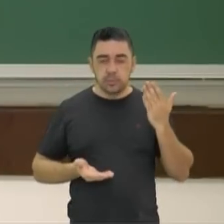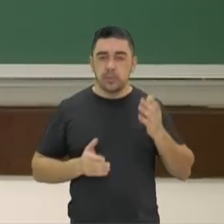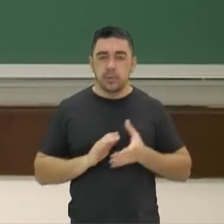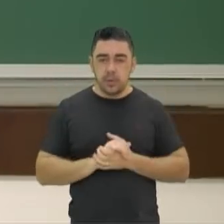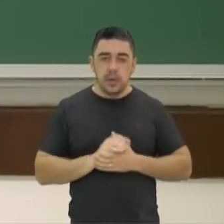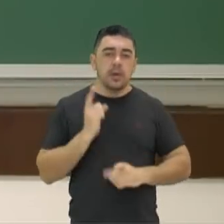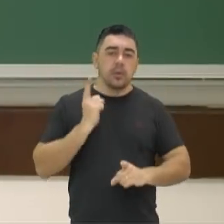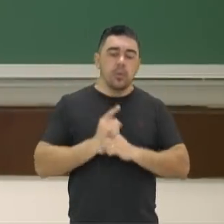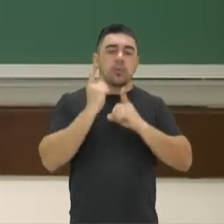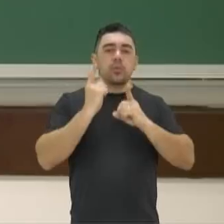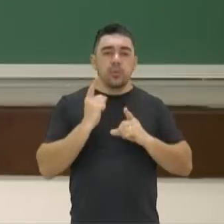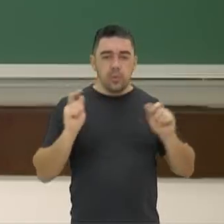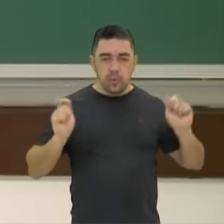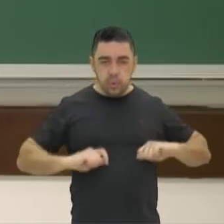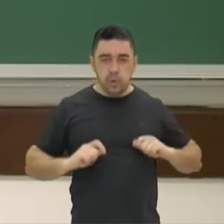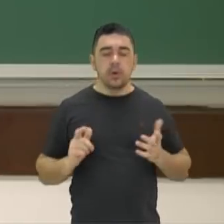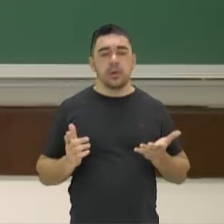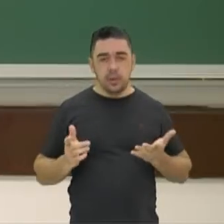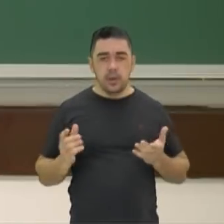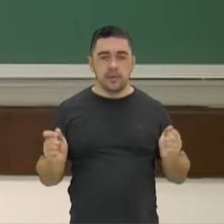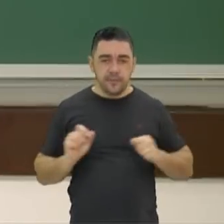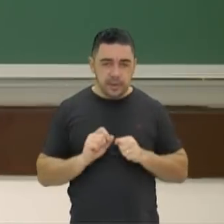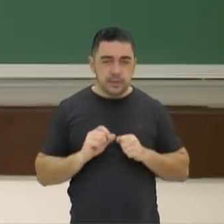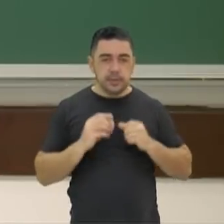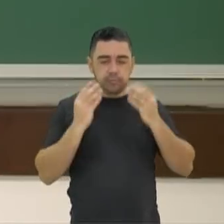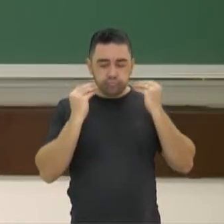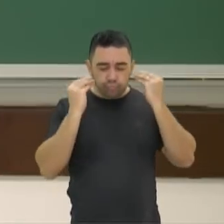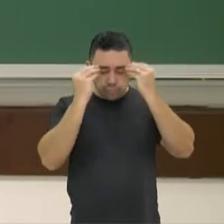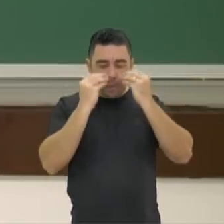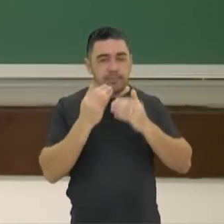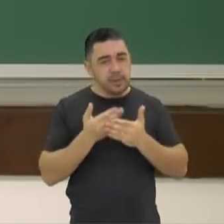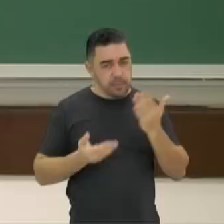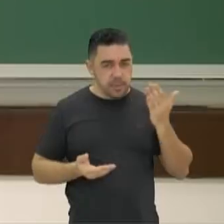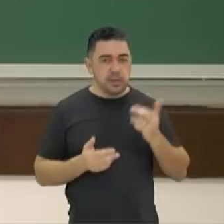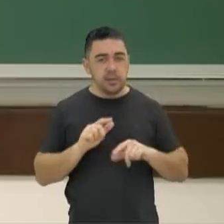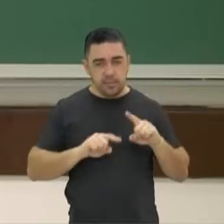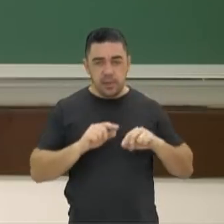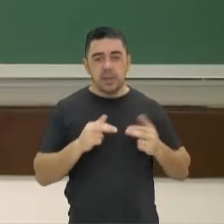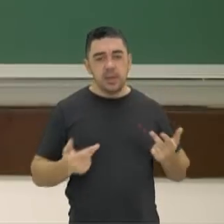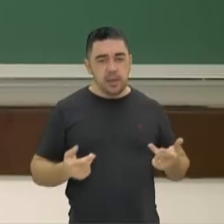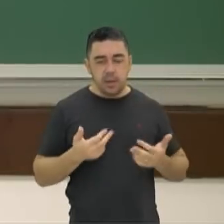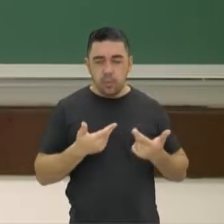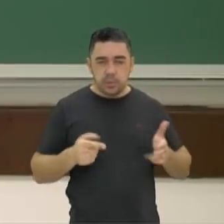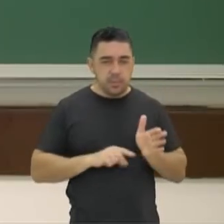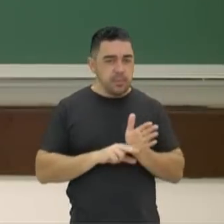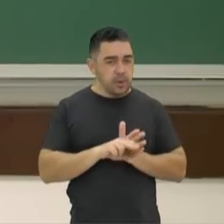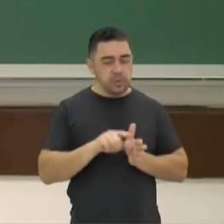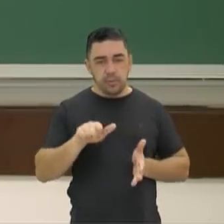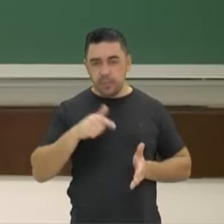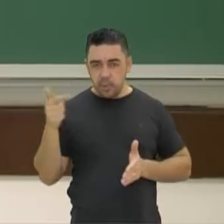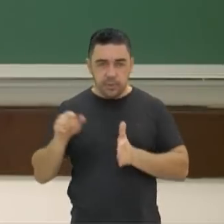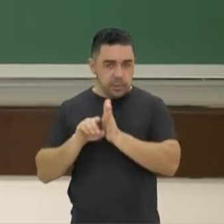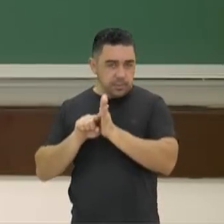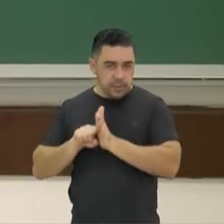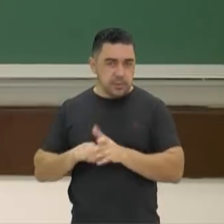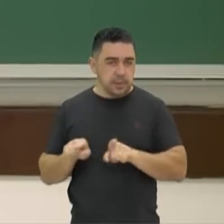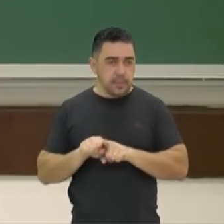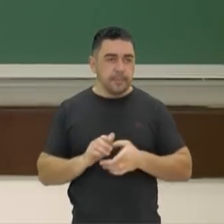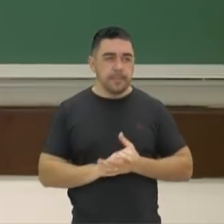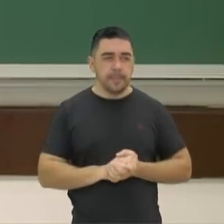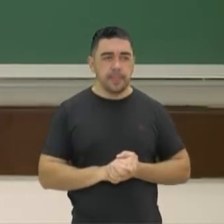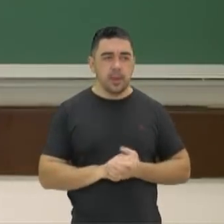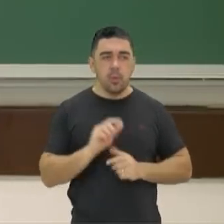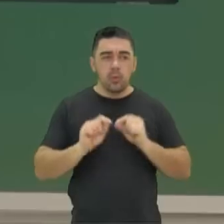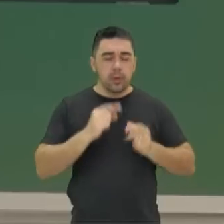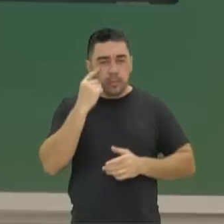tudo. Acharam, eles estão montando novamente, mas é uma pena, né? A gente perdeu muito material importante para a biologia e para outras ciências aí. O